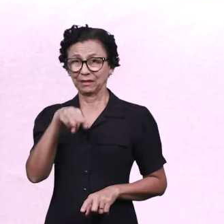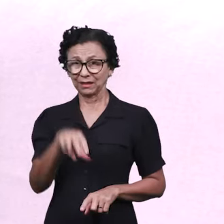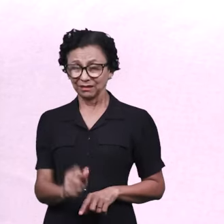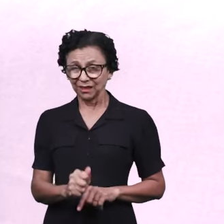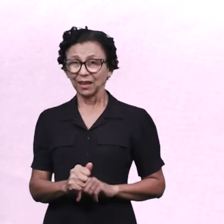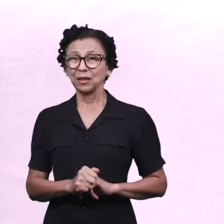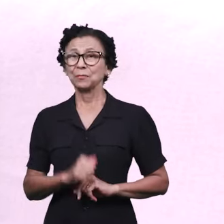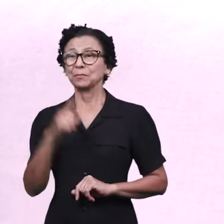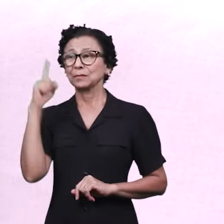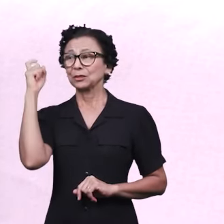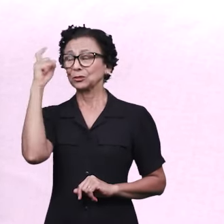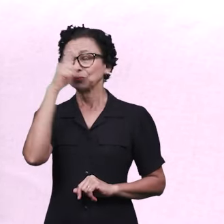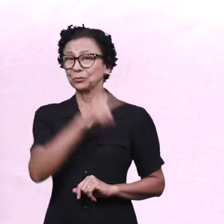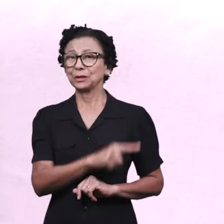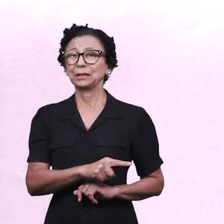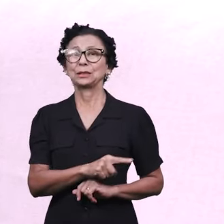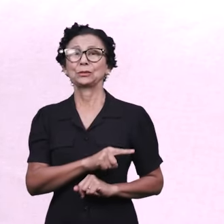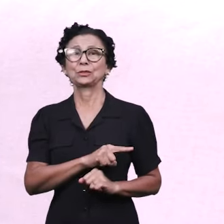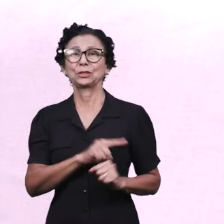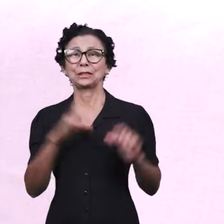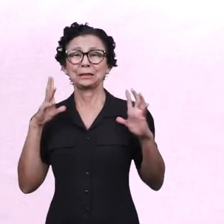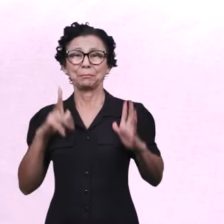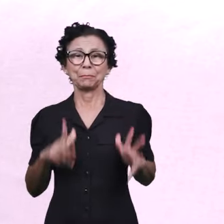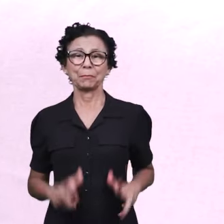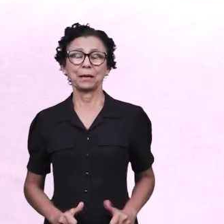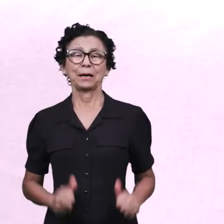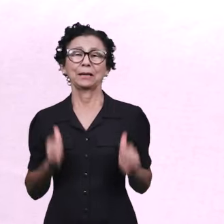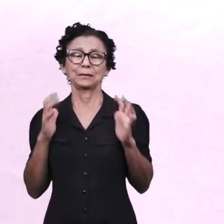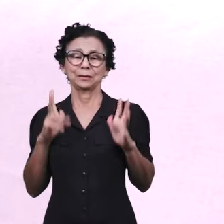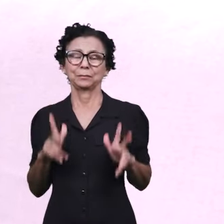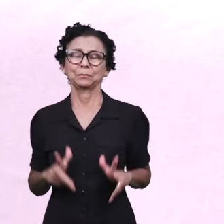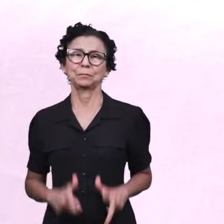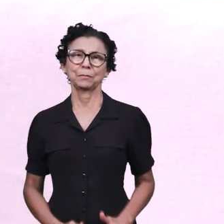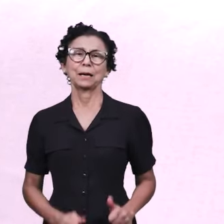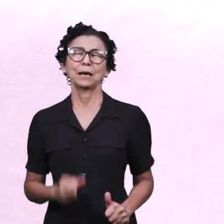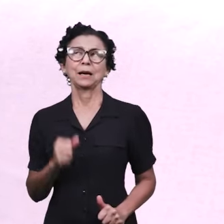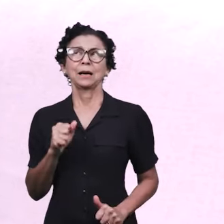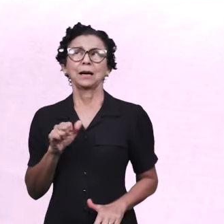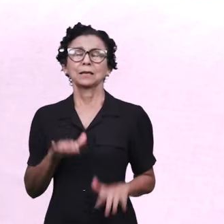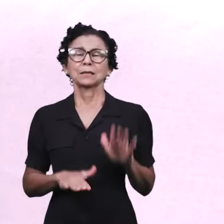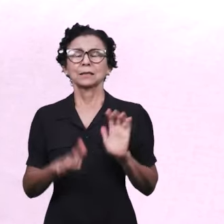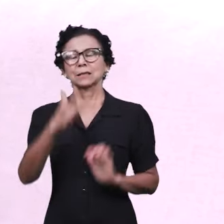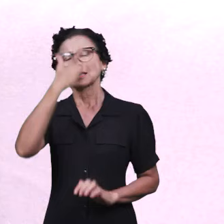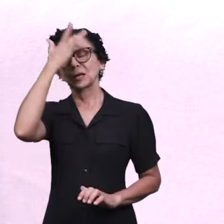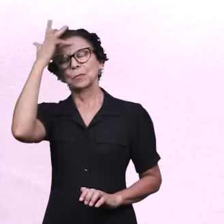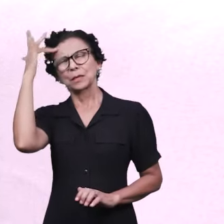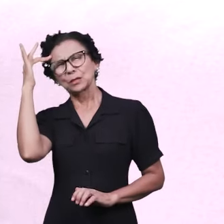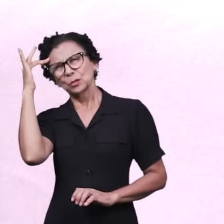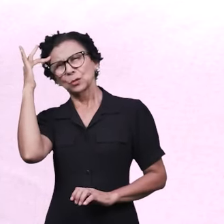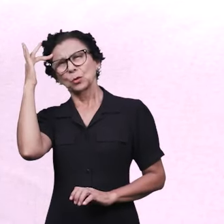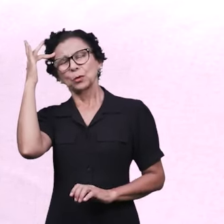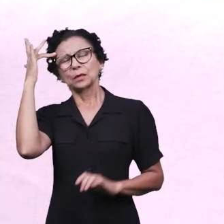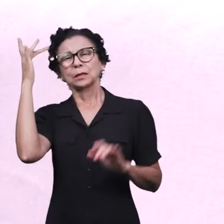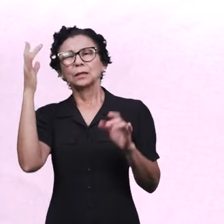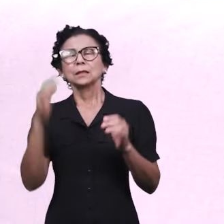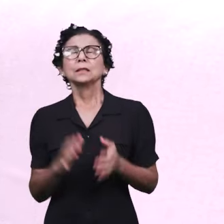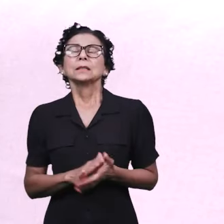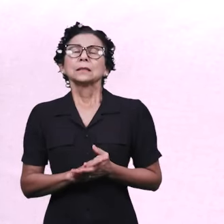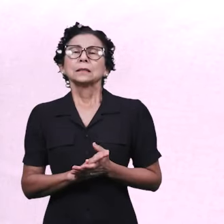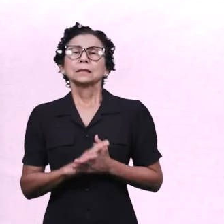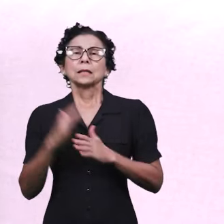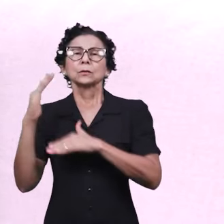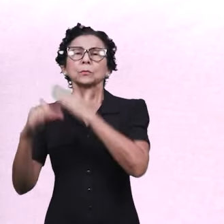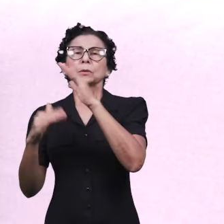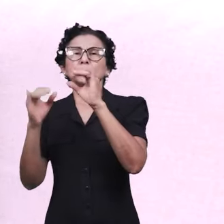mais difícil de ser eliminada por mais que a pessoa Às vezes esteja em um processo de emagrecimento